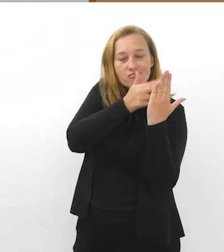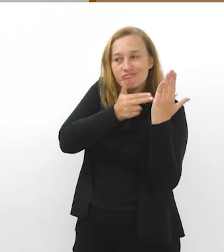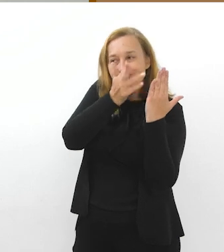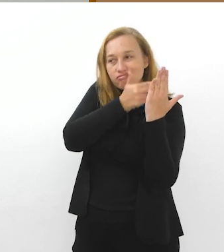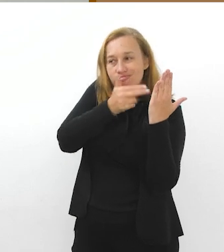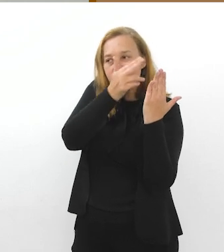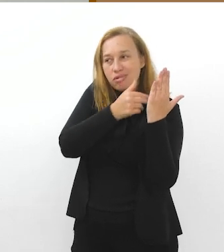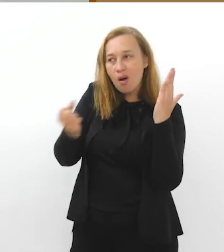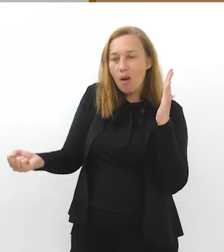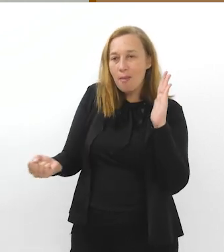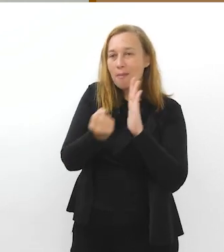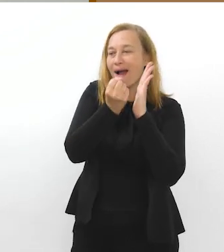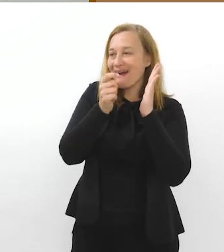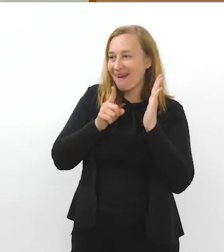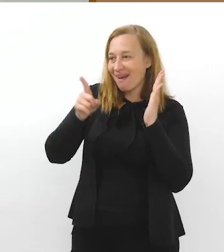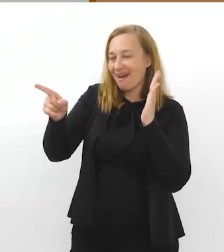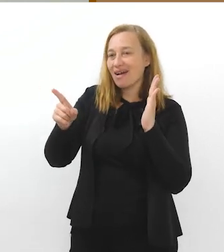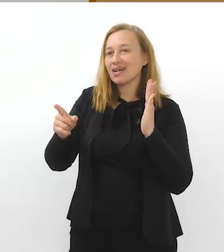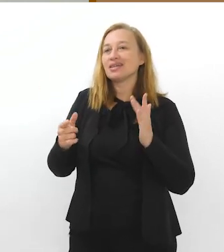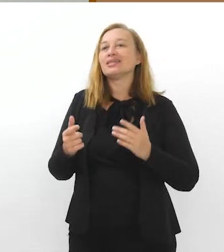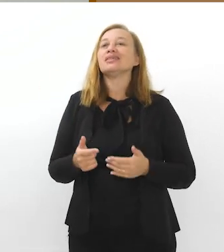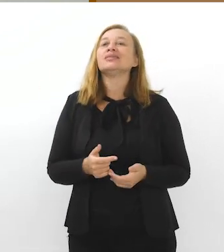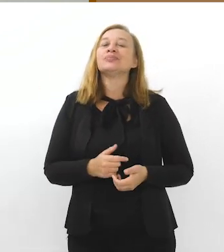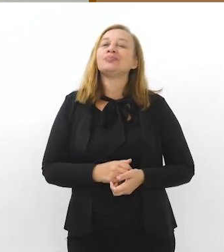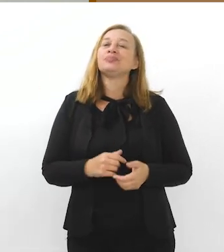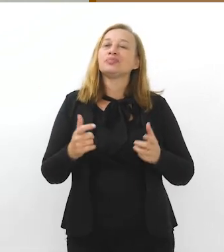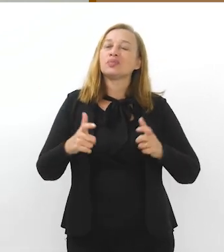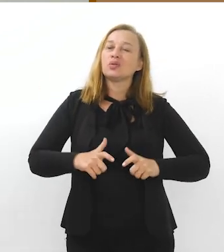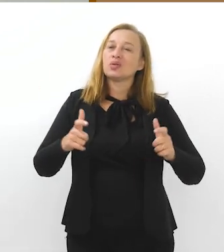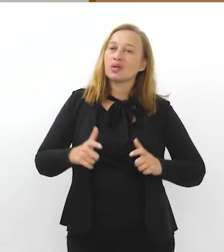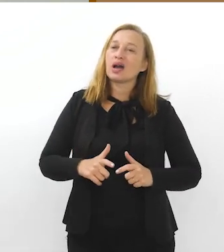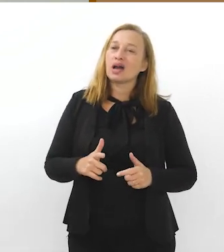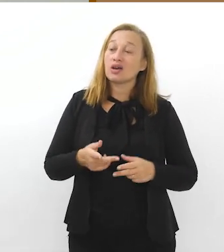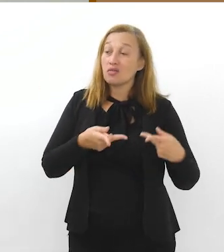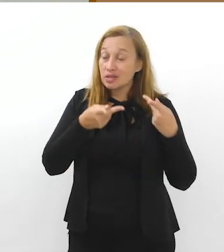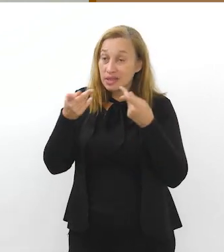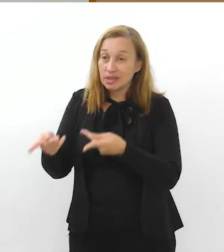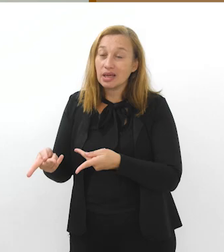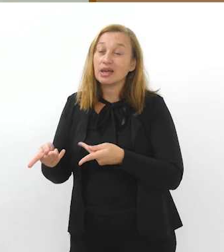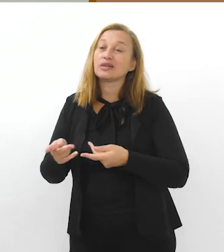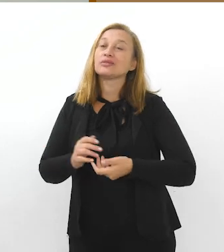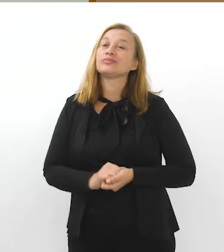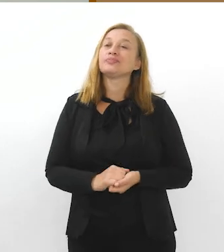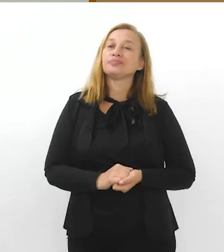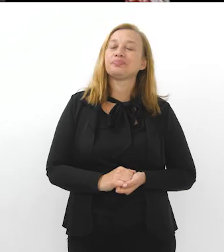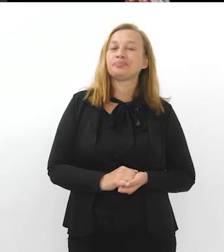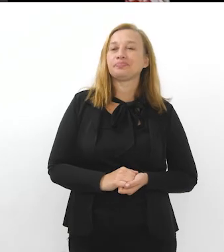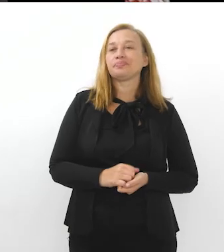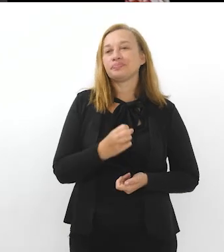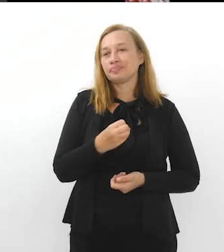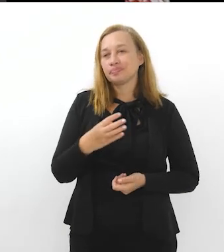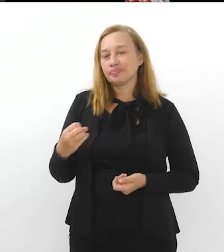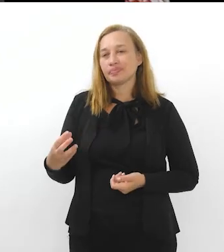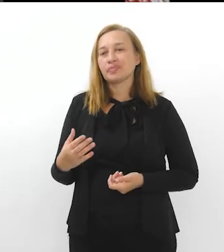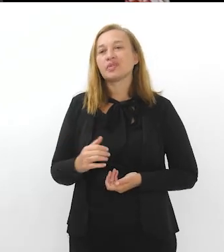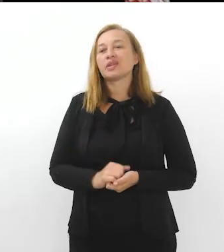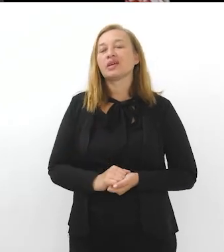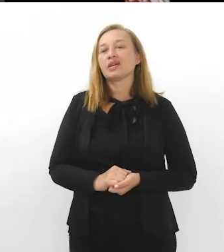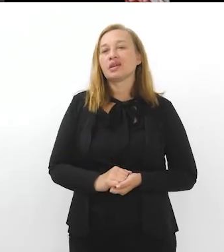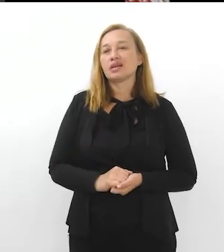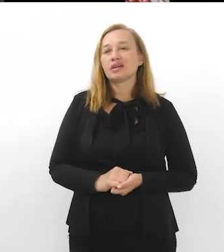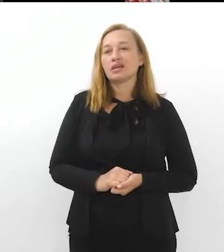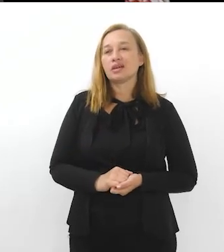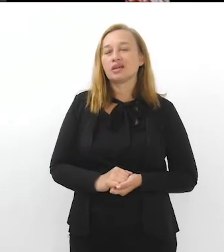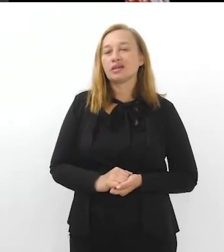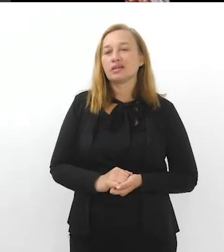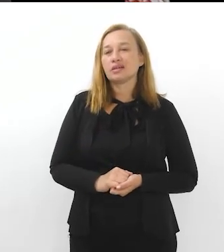tinta. Eu falo que é a minha marca lá, não é no passaporte, mas é lá. Colocar na tela a sua impressão sobre o local que